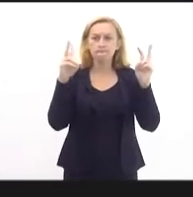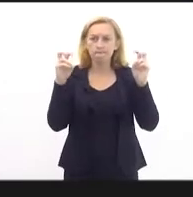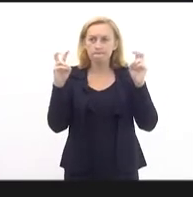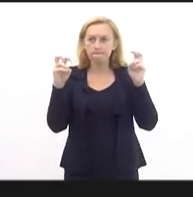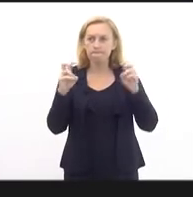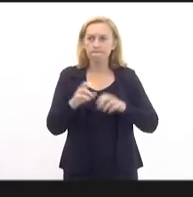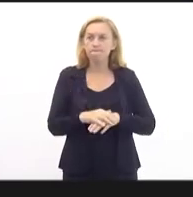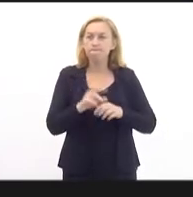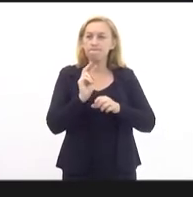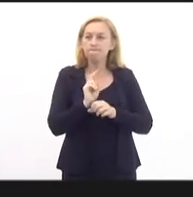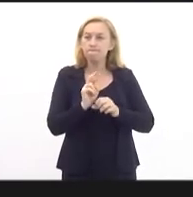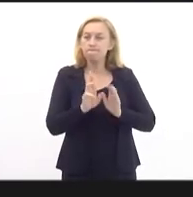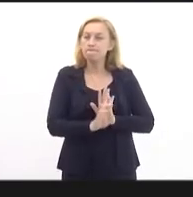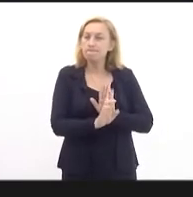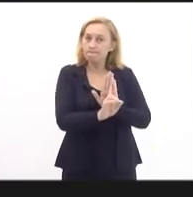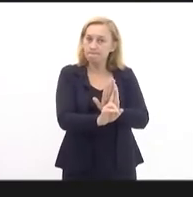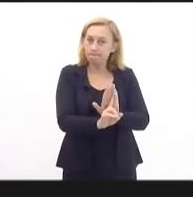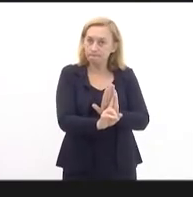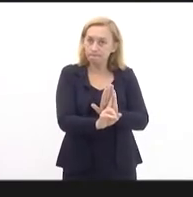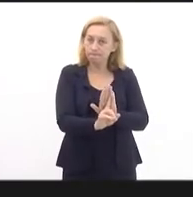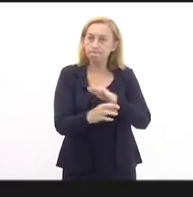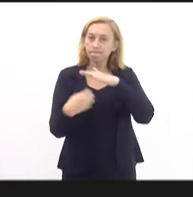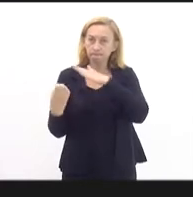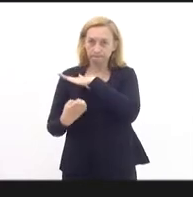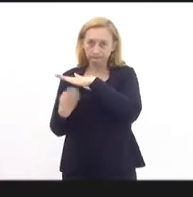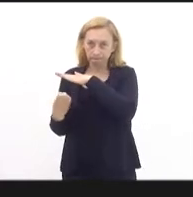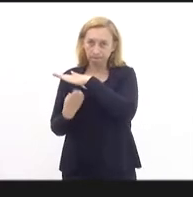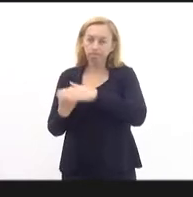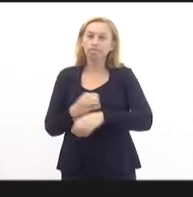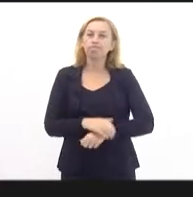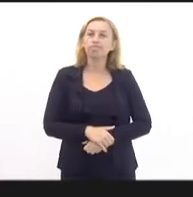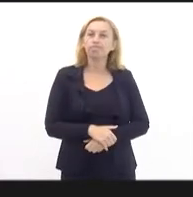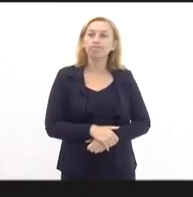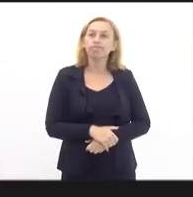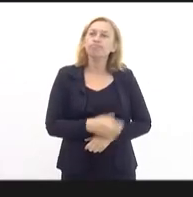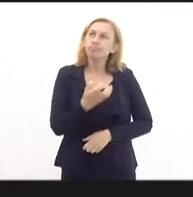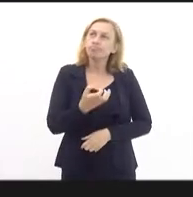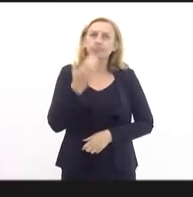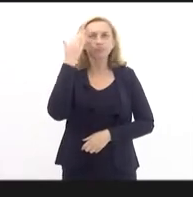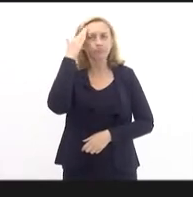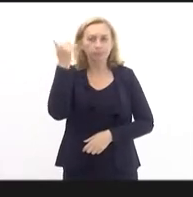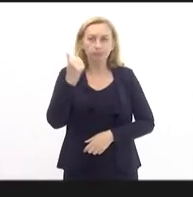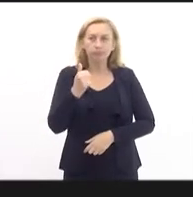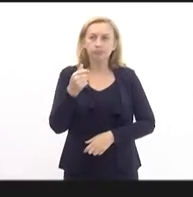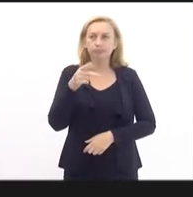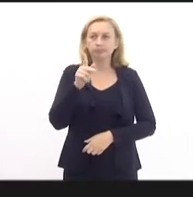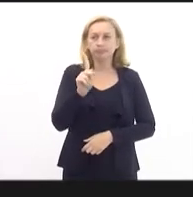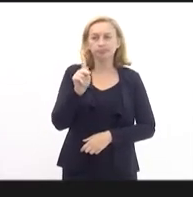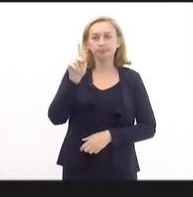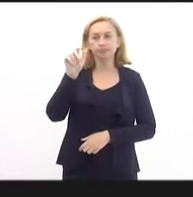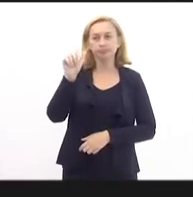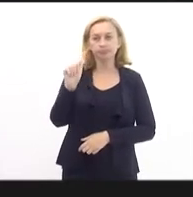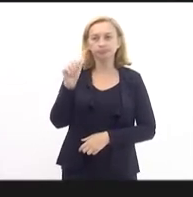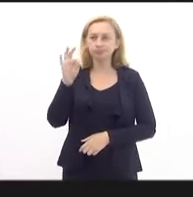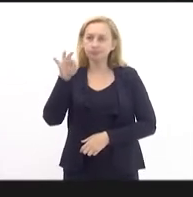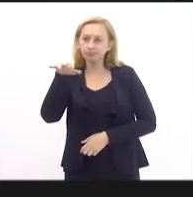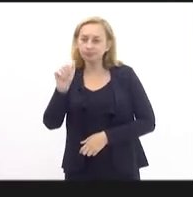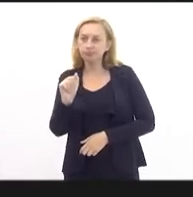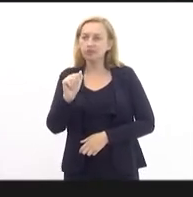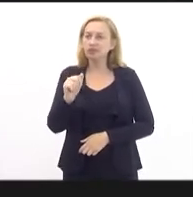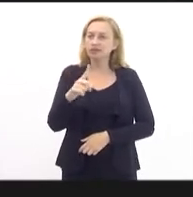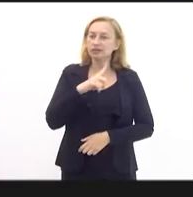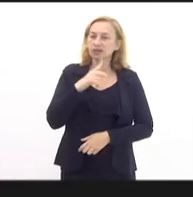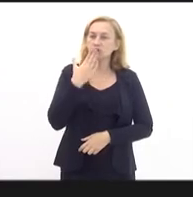os representantes das empresas, né? Da empresa. Mas eu queria saber o seguinte, Kátia, tem algum tipo